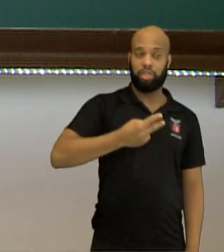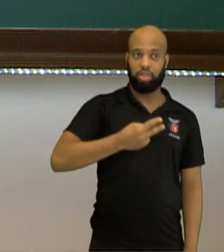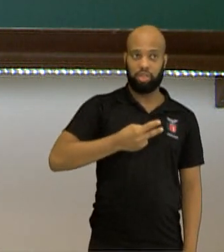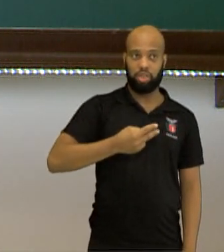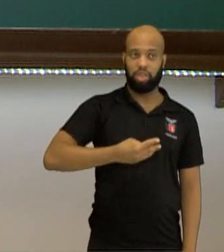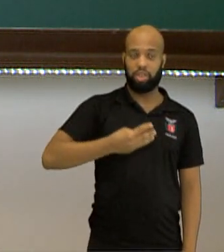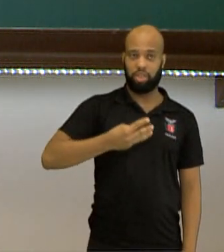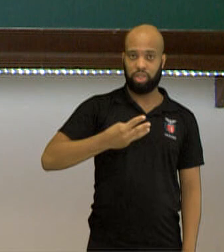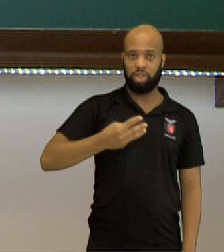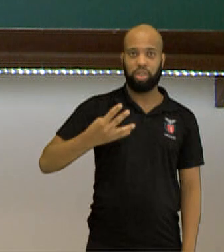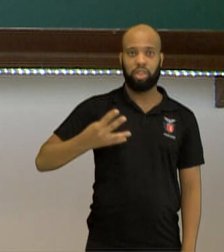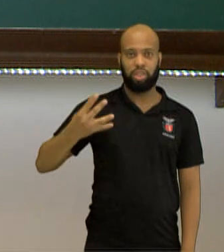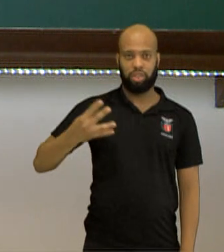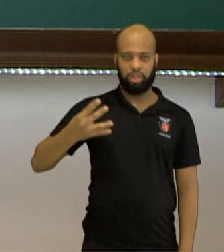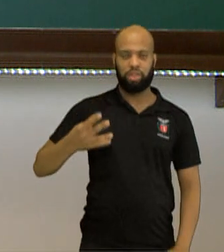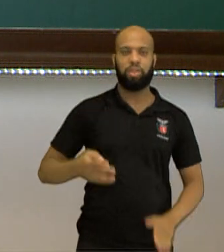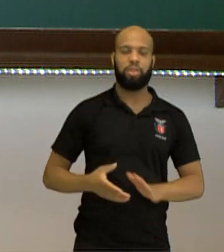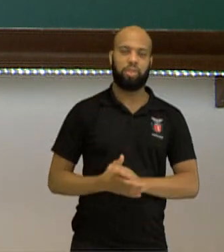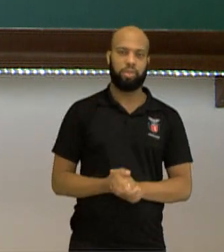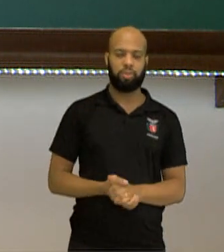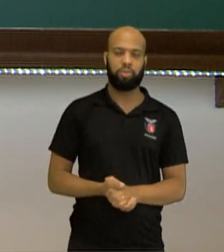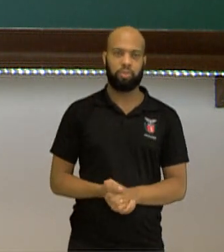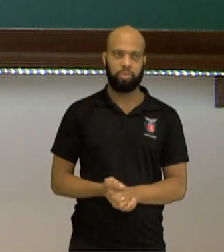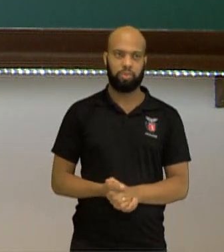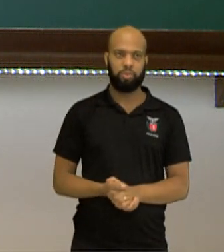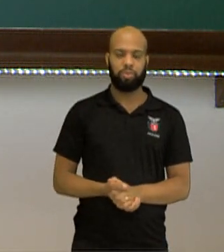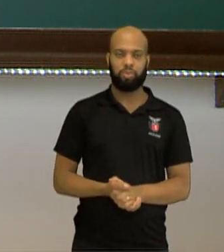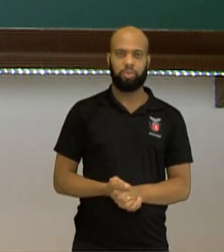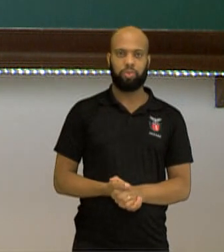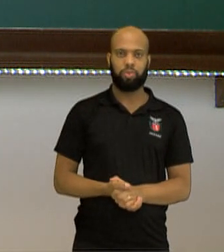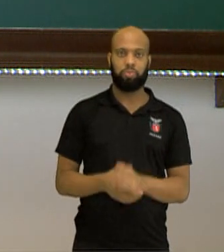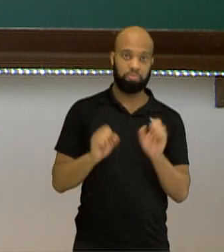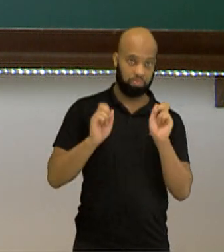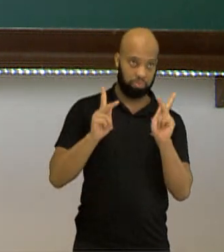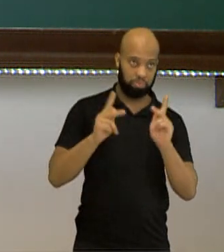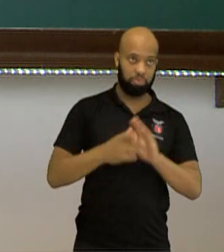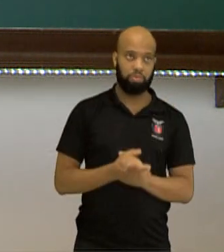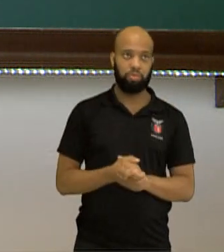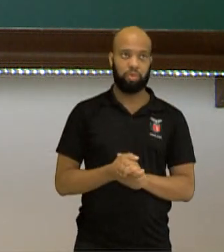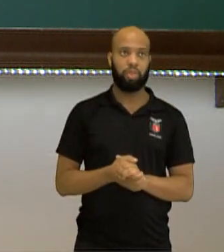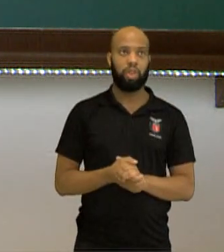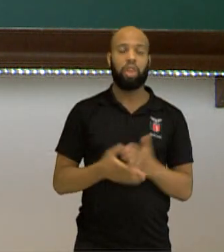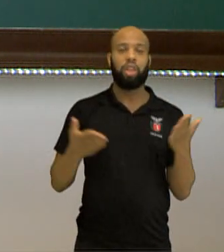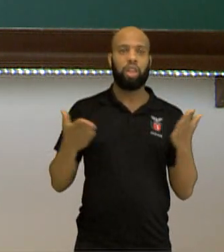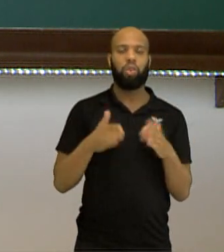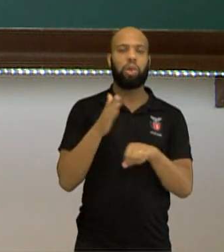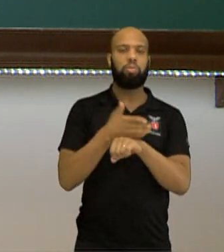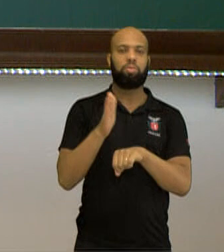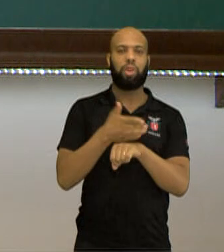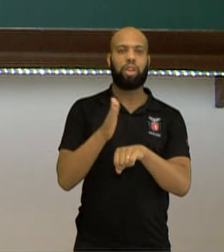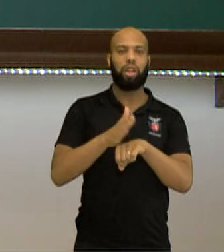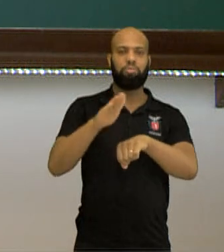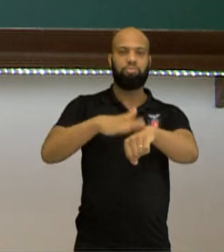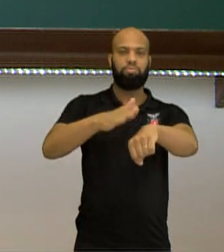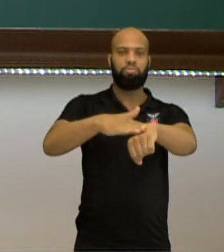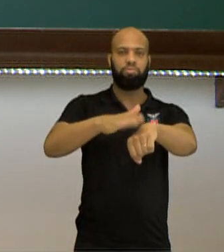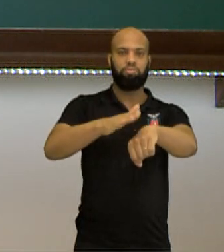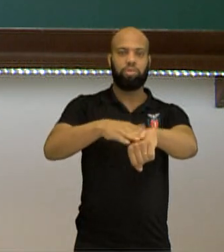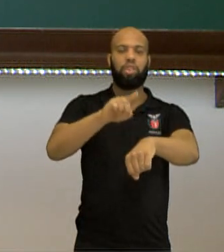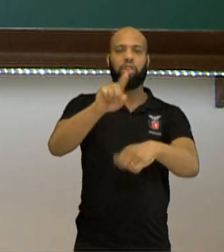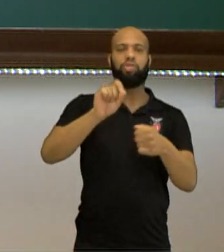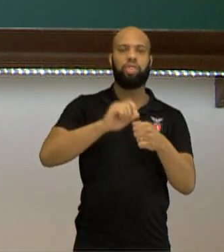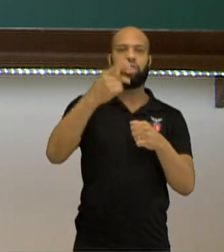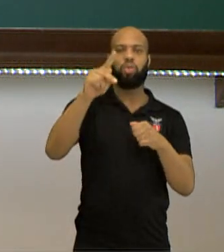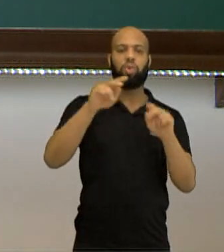secundária, terciária e quaternária, ok? Gente, vamos pôr a mão na massa, que você possa fazer